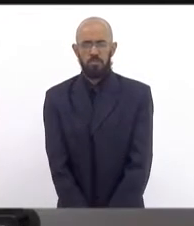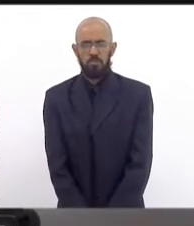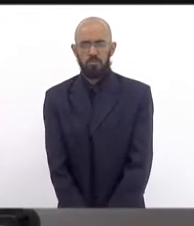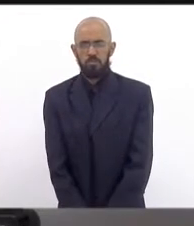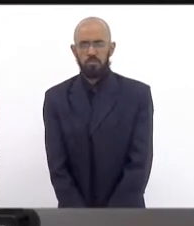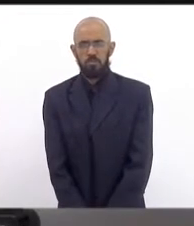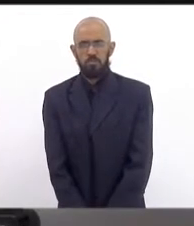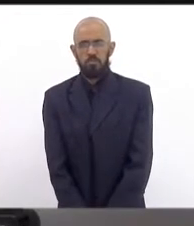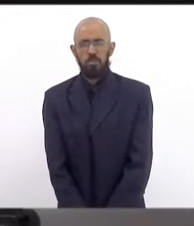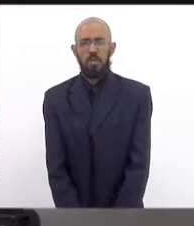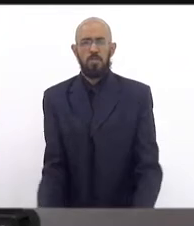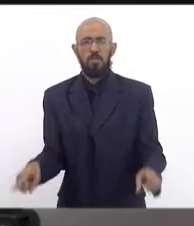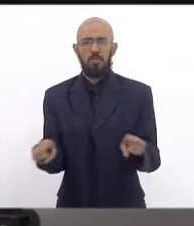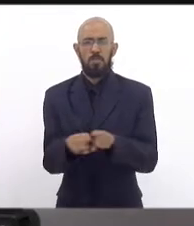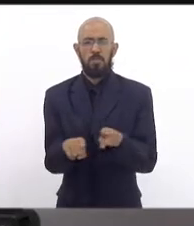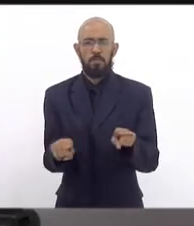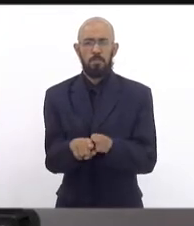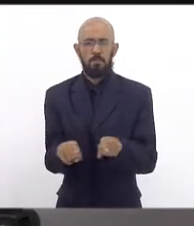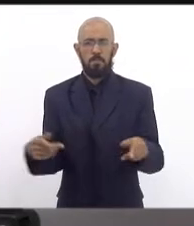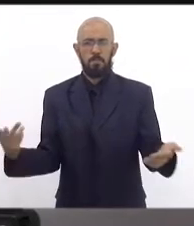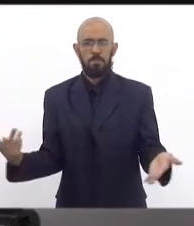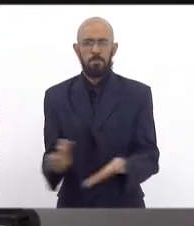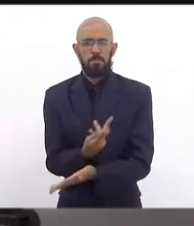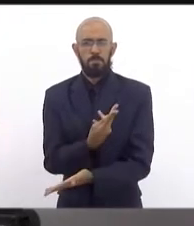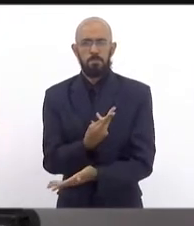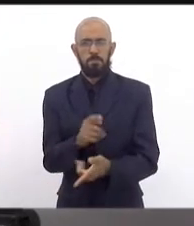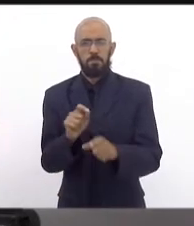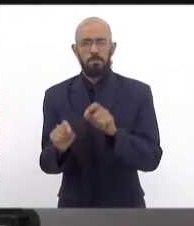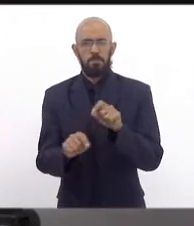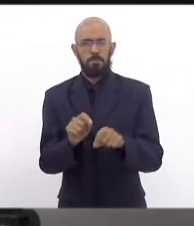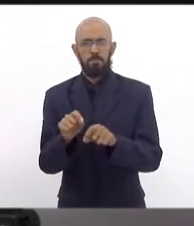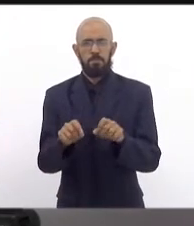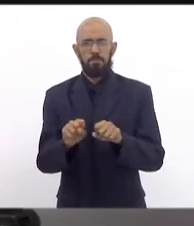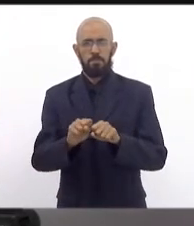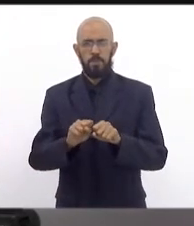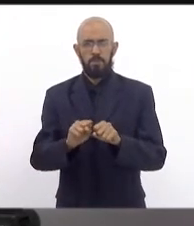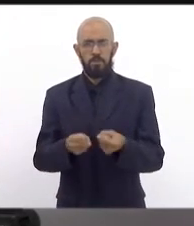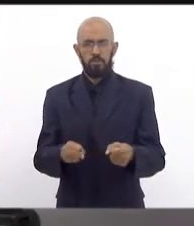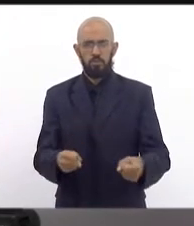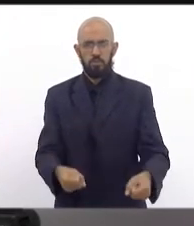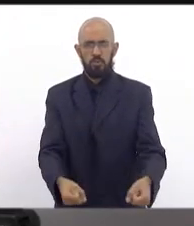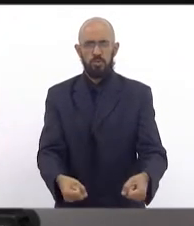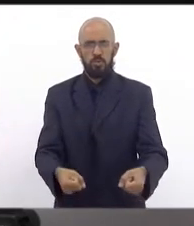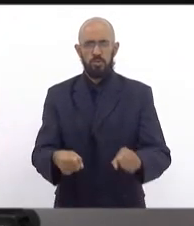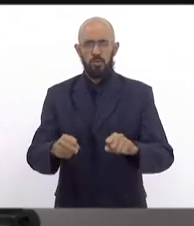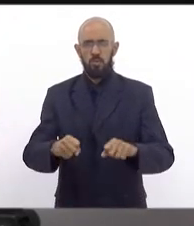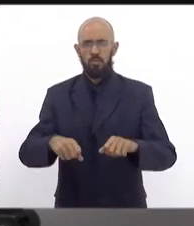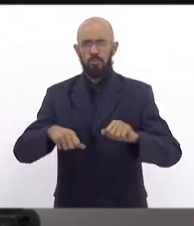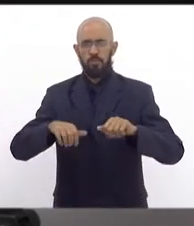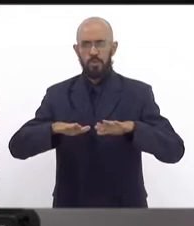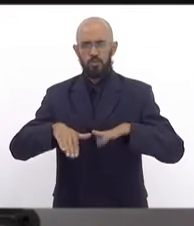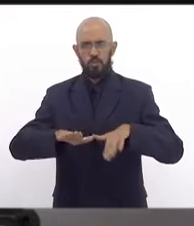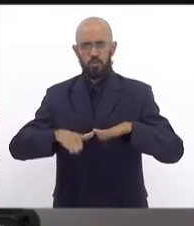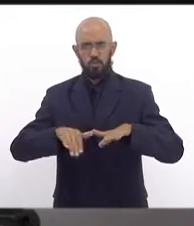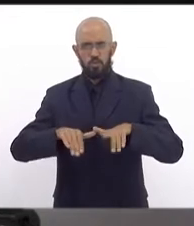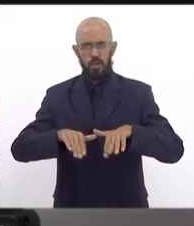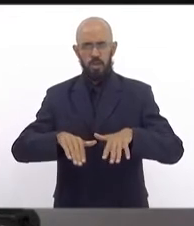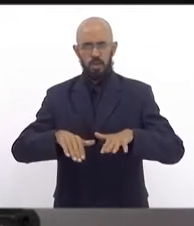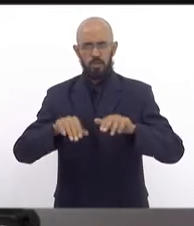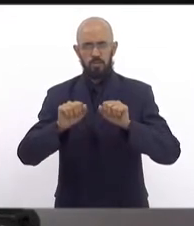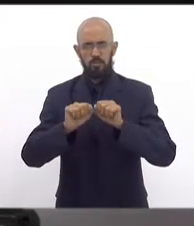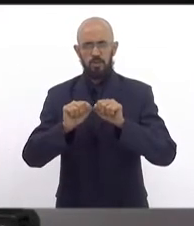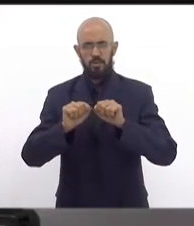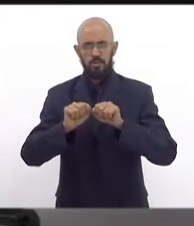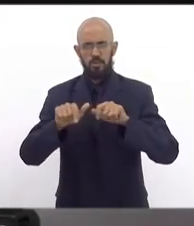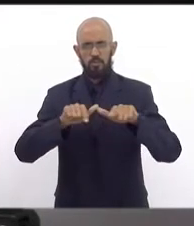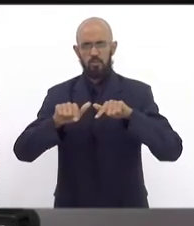também houve uma grande destruição das Costureiras que fazem o